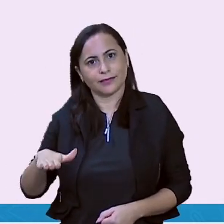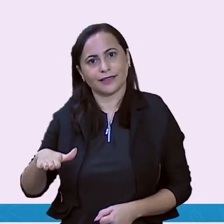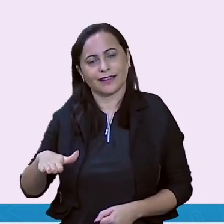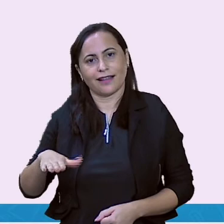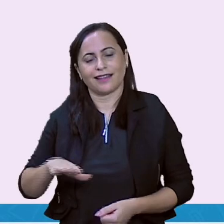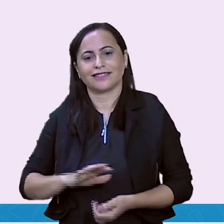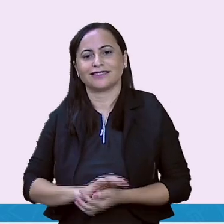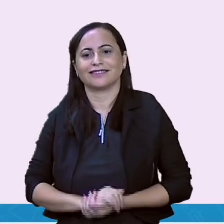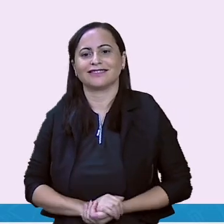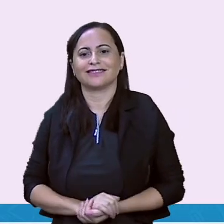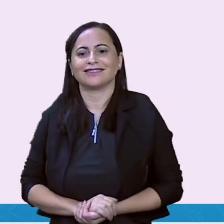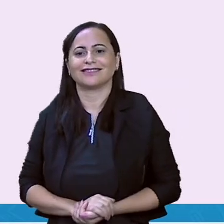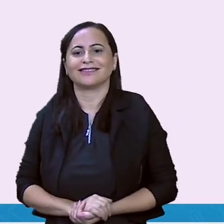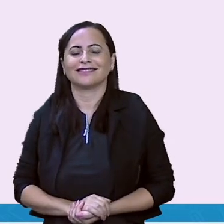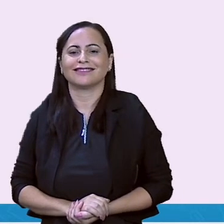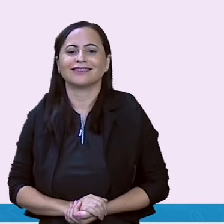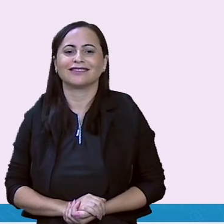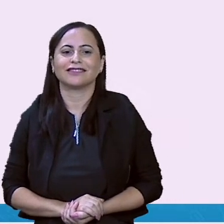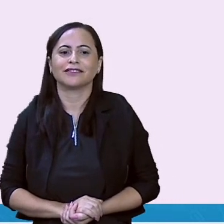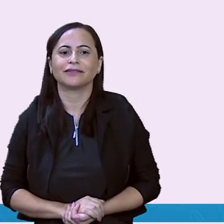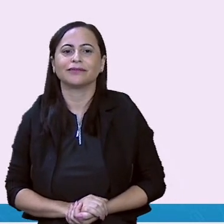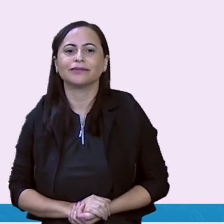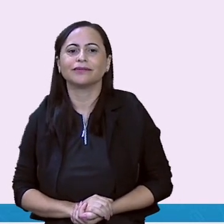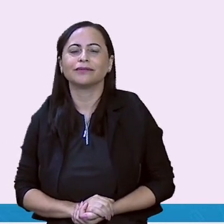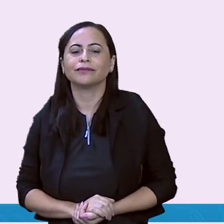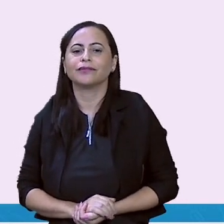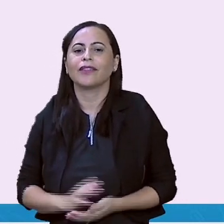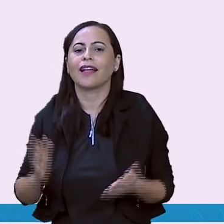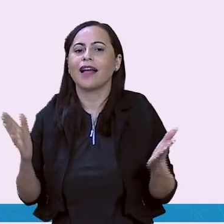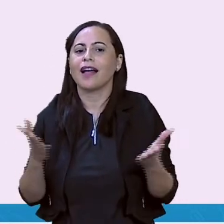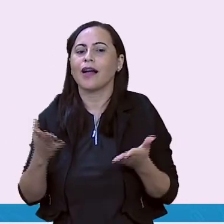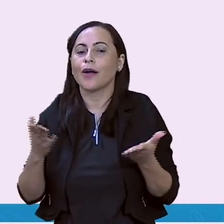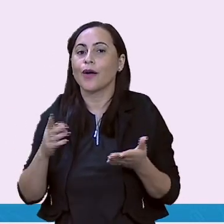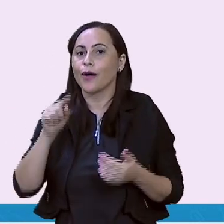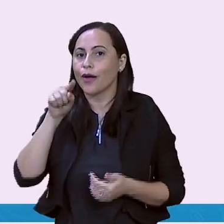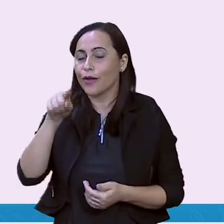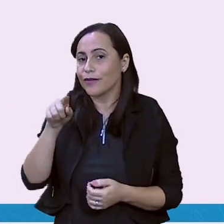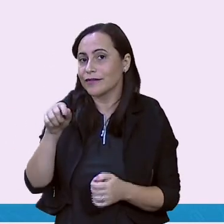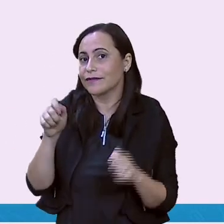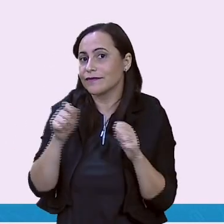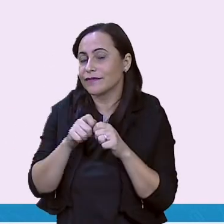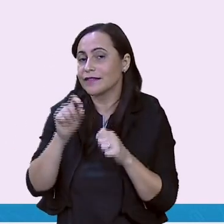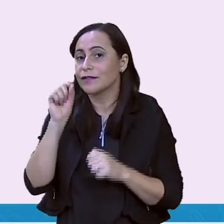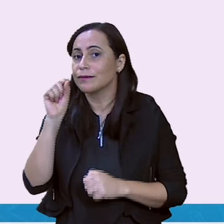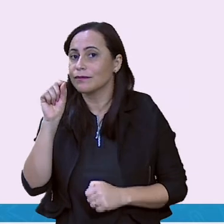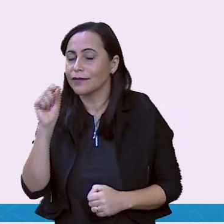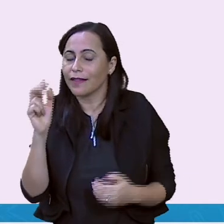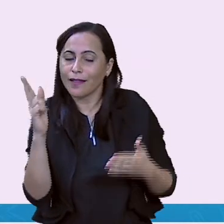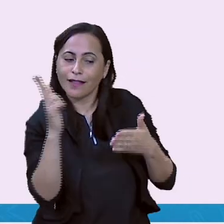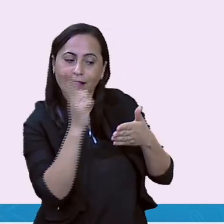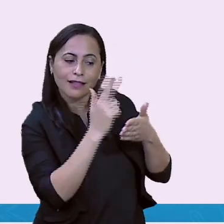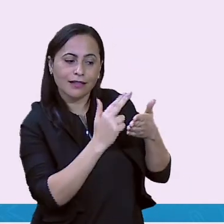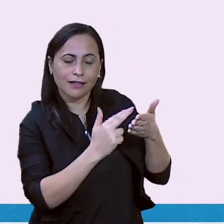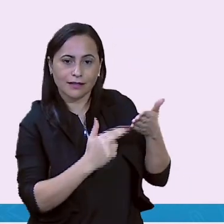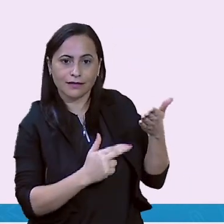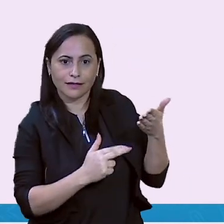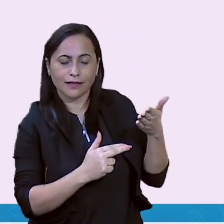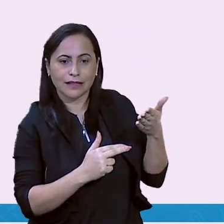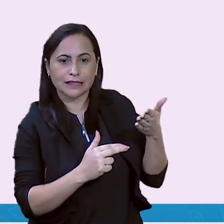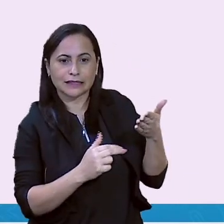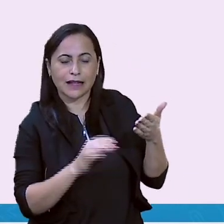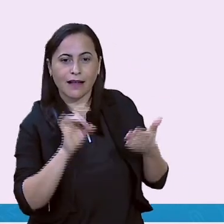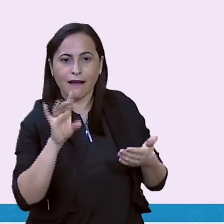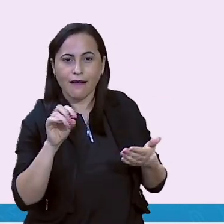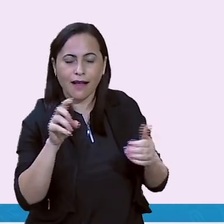horas, tá? Só para a gente aumentar o conhecimento. Agora, desenhe os ponteiros de cada relógio de acordo